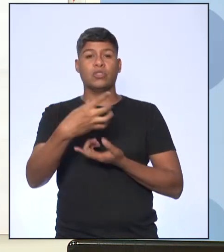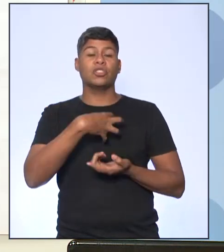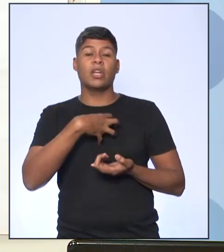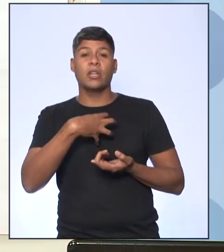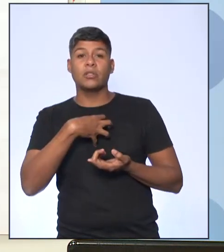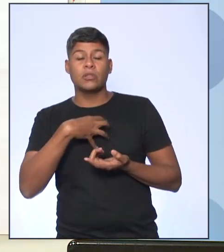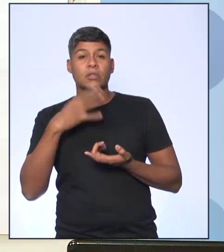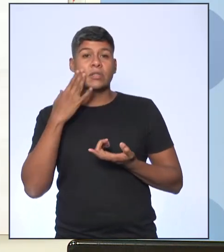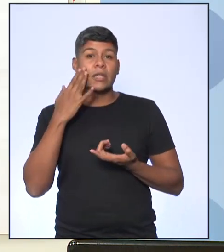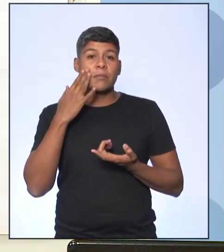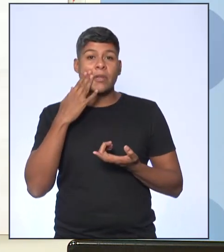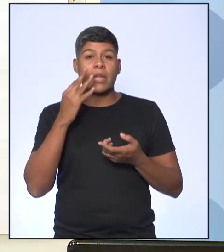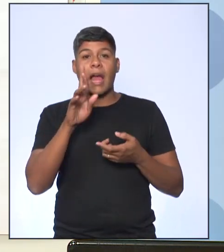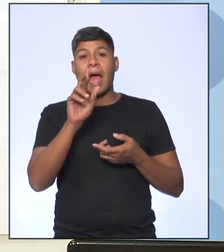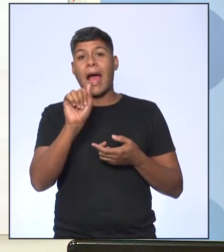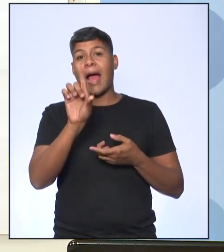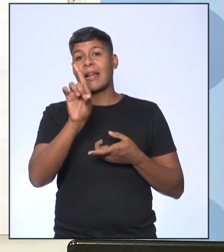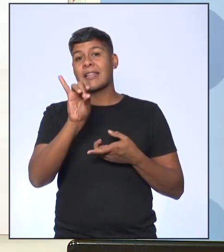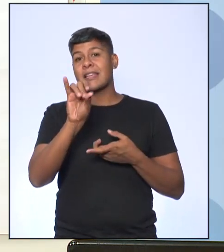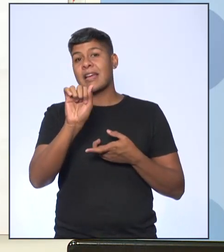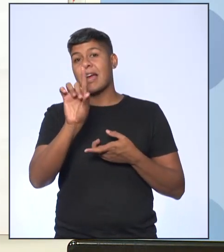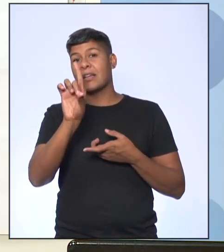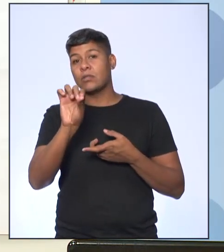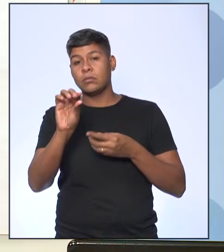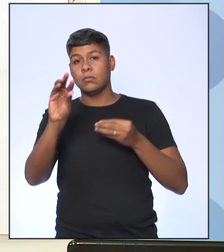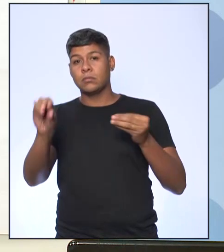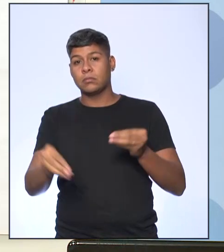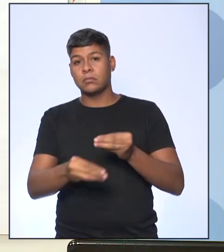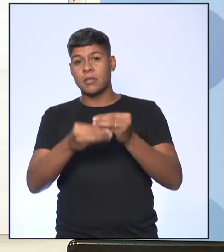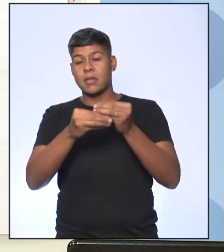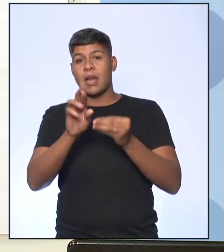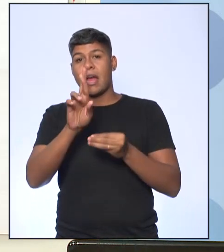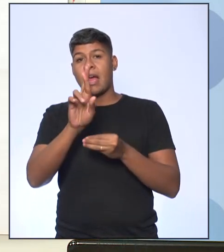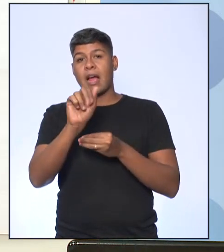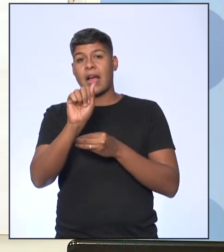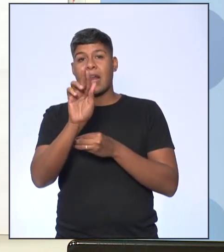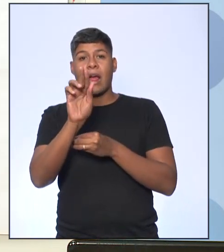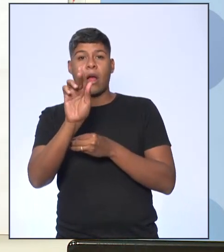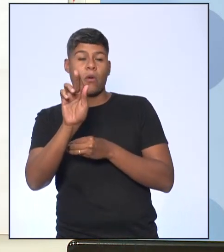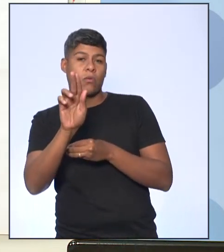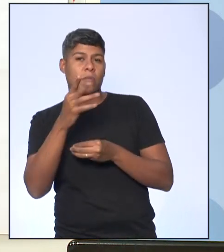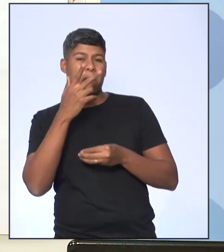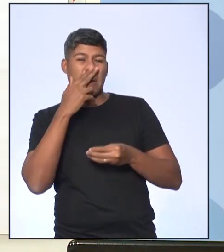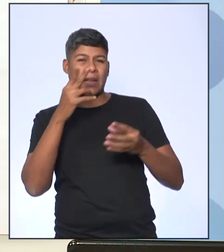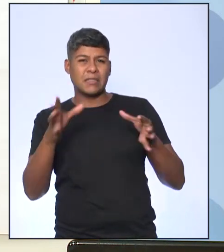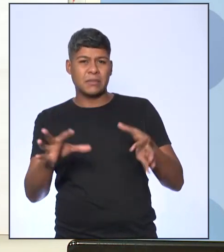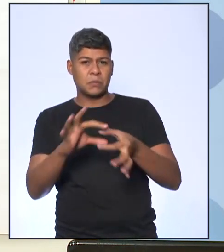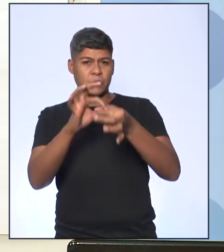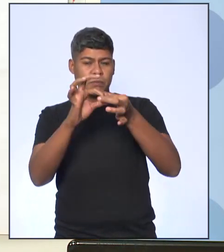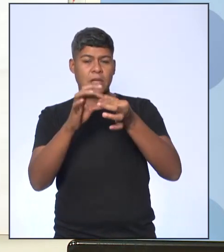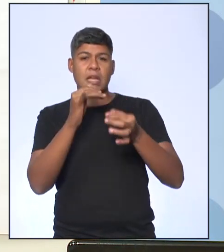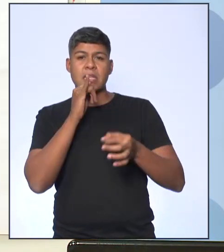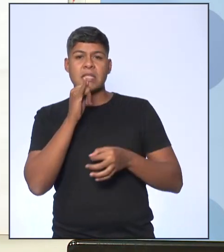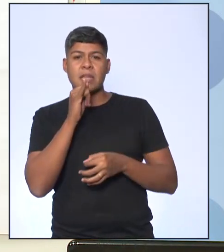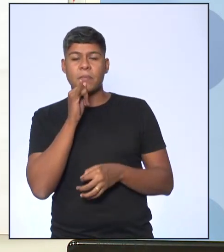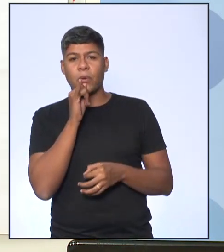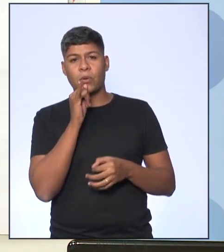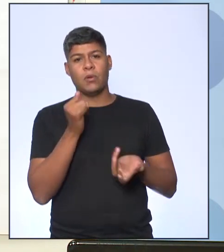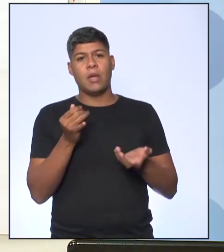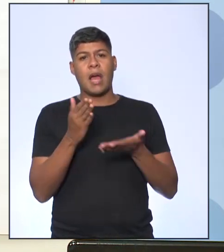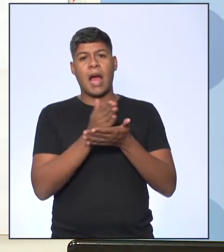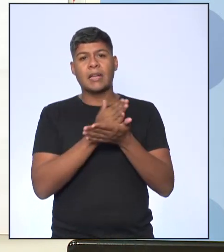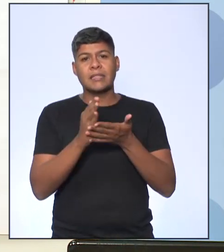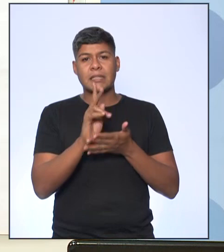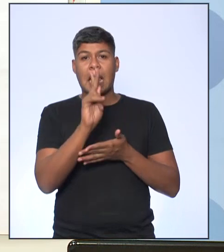que nada mais é do que o radiano, que substitui também o grau, que é basicamente uma equivalência. Por exemplo, você não mede, às vezes,